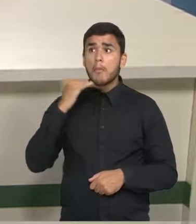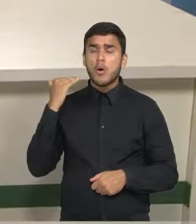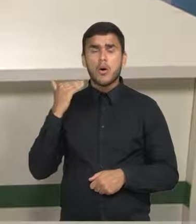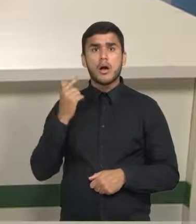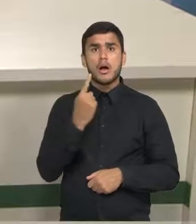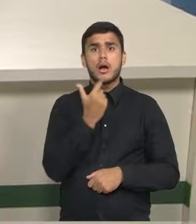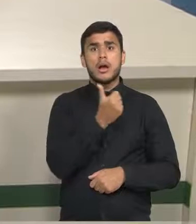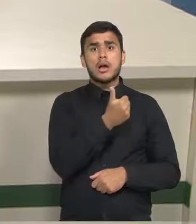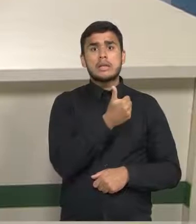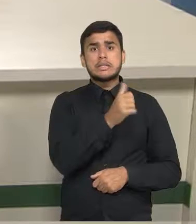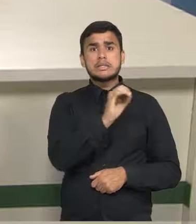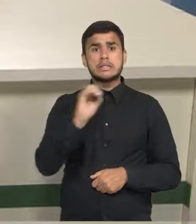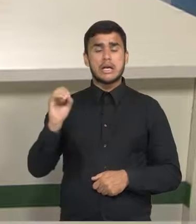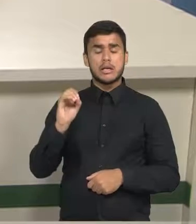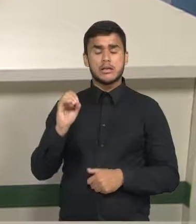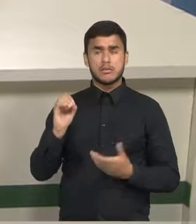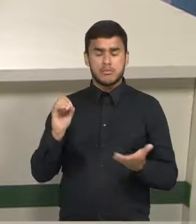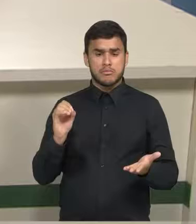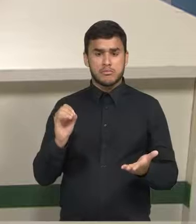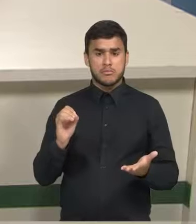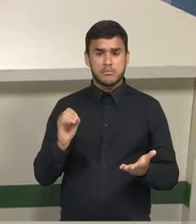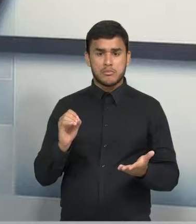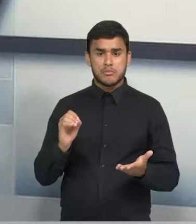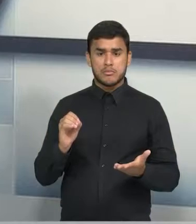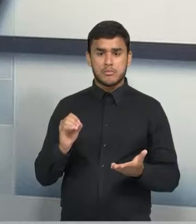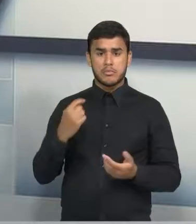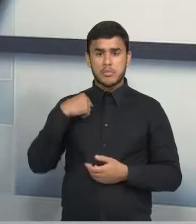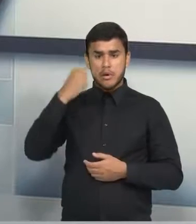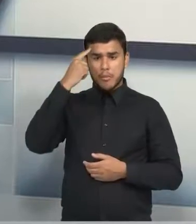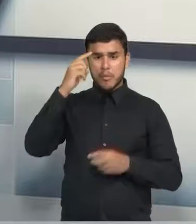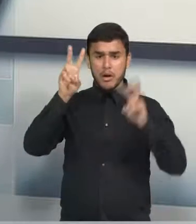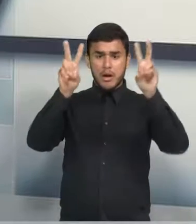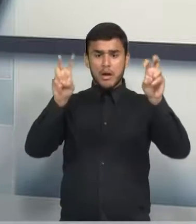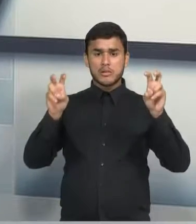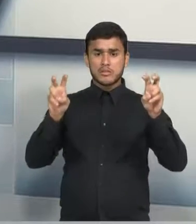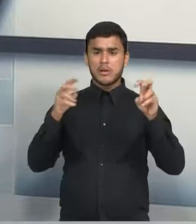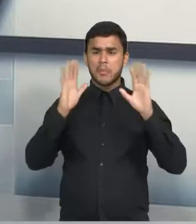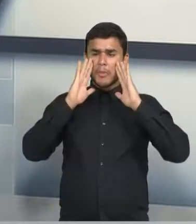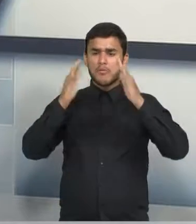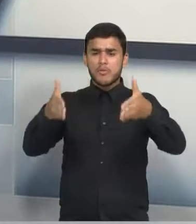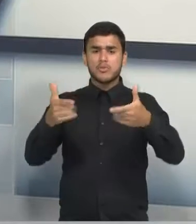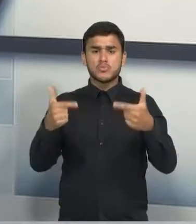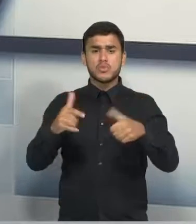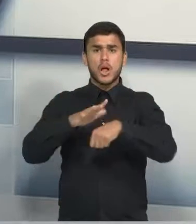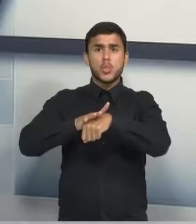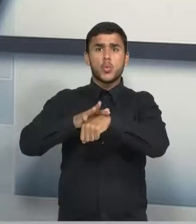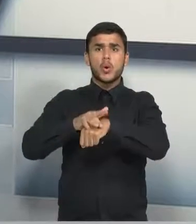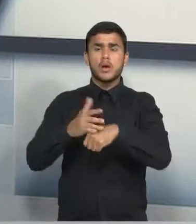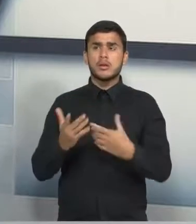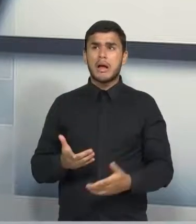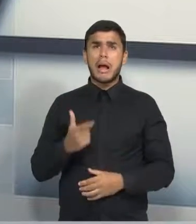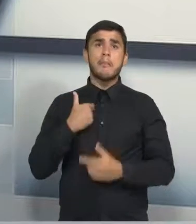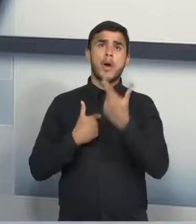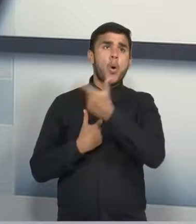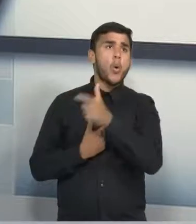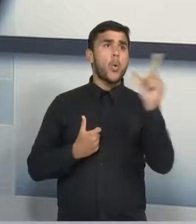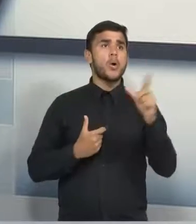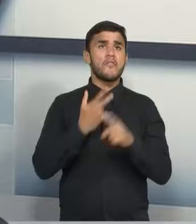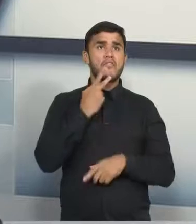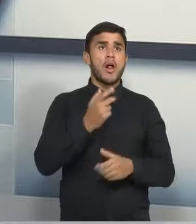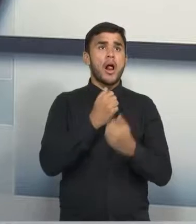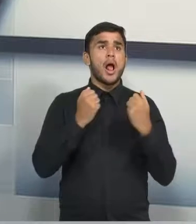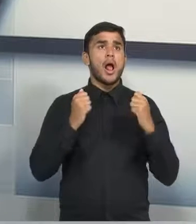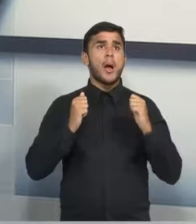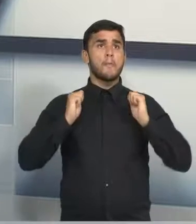tanto em Minas Gerais como em São Paulo. Quando você fala com o presidente sobre febre amarela, ele fala sobre previdência. Isso é brincadeira, também concordo com você. O Ceará